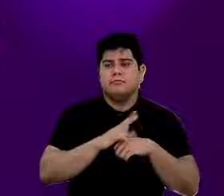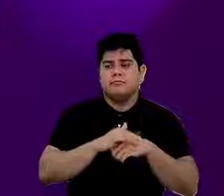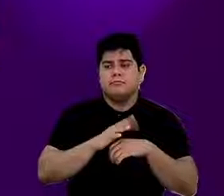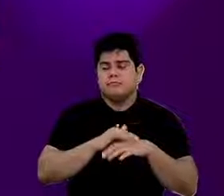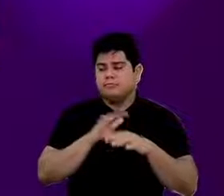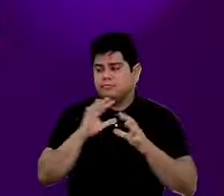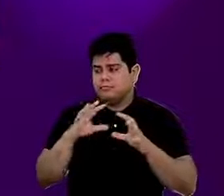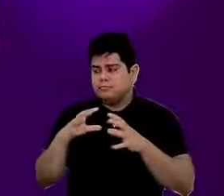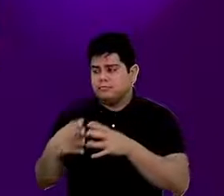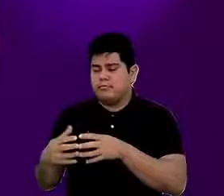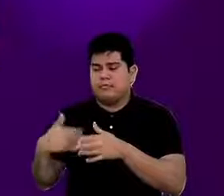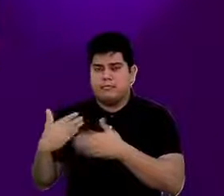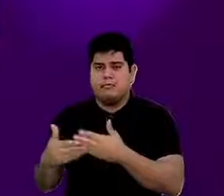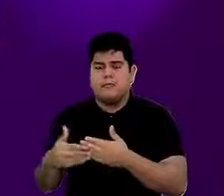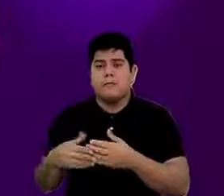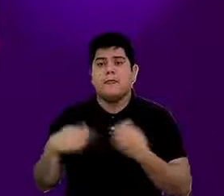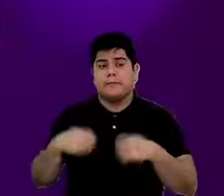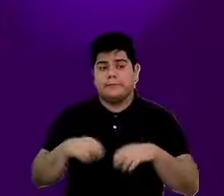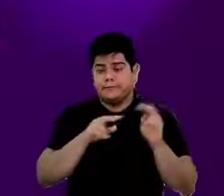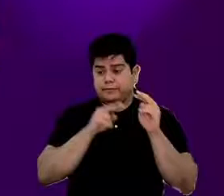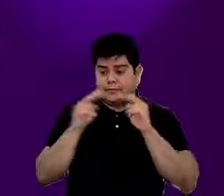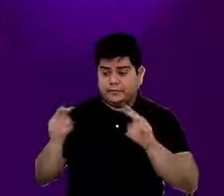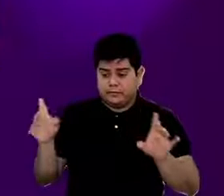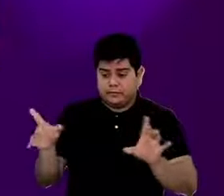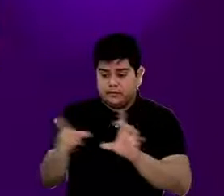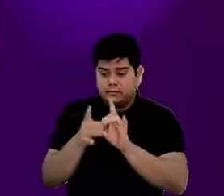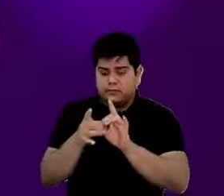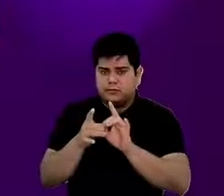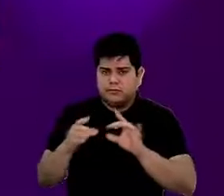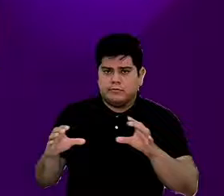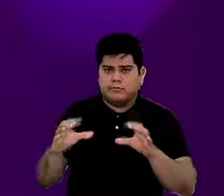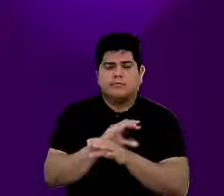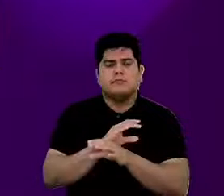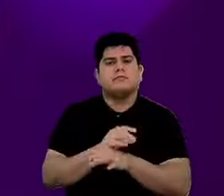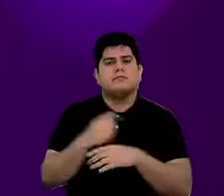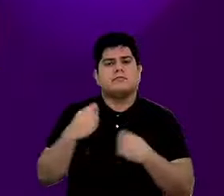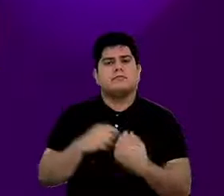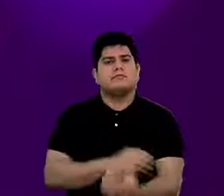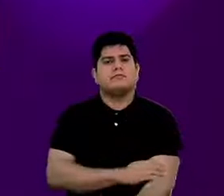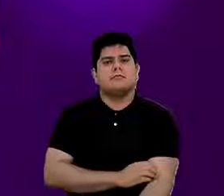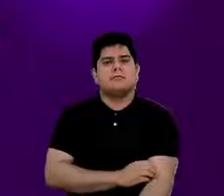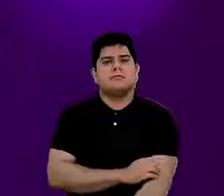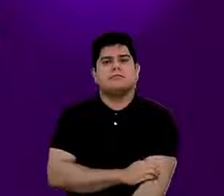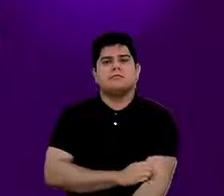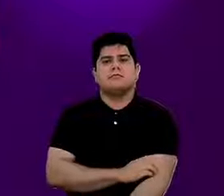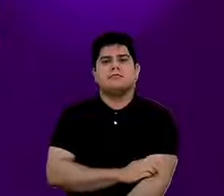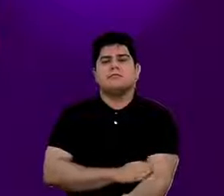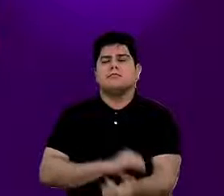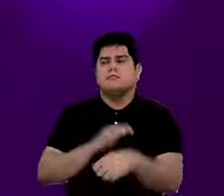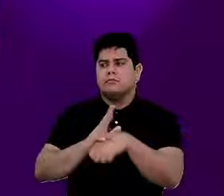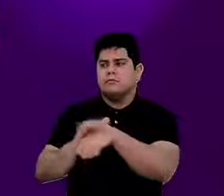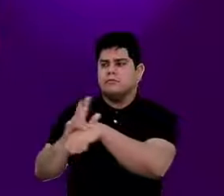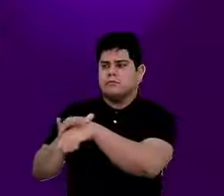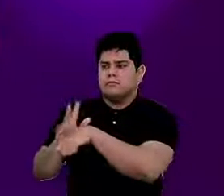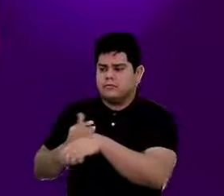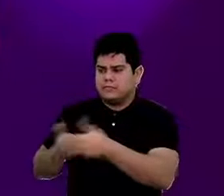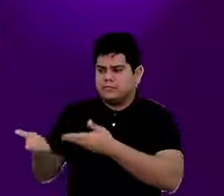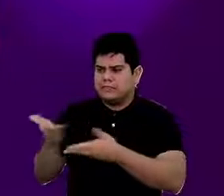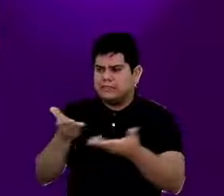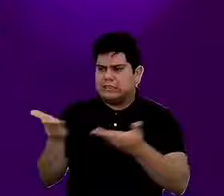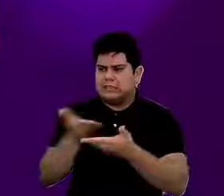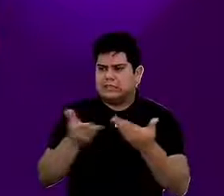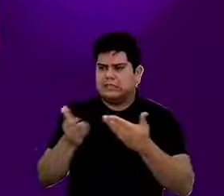maneira integrada para que a gente consiga lidar com tantas patologias e com tantas interações